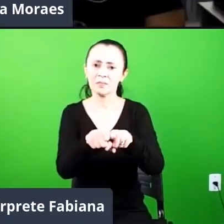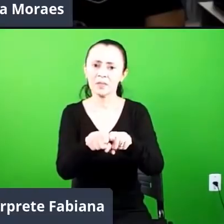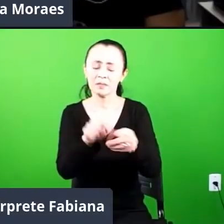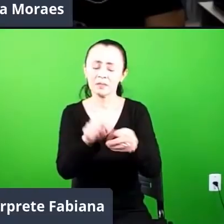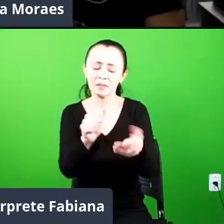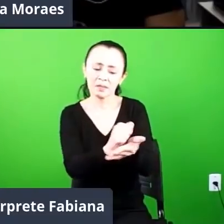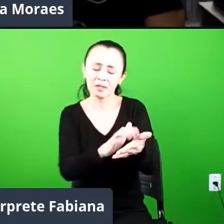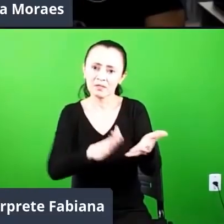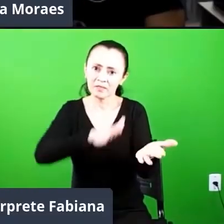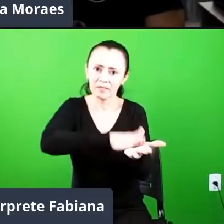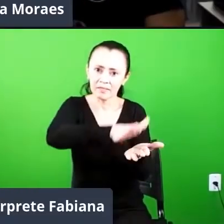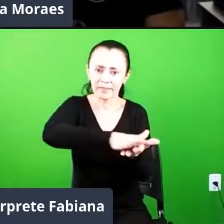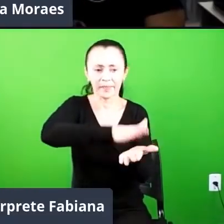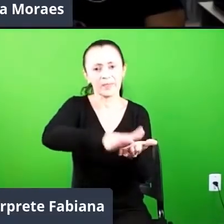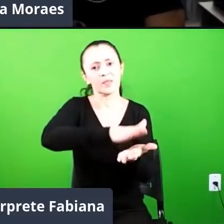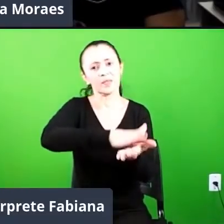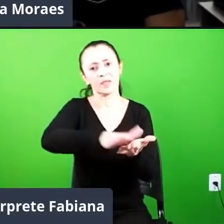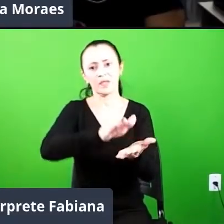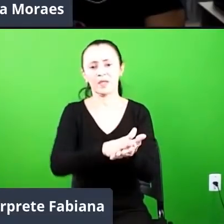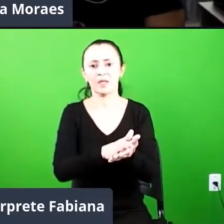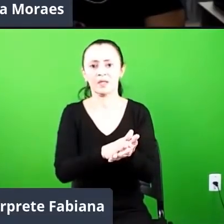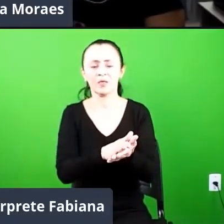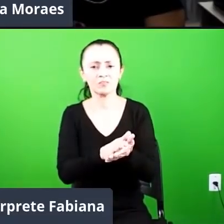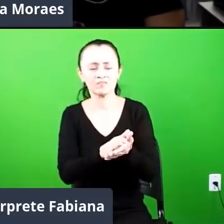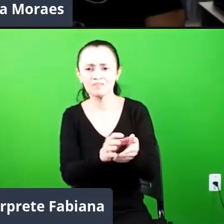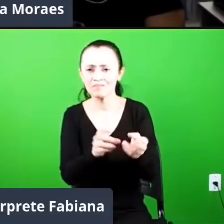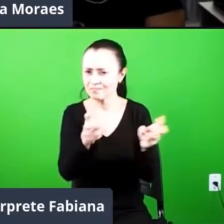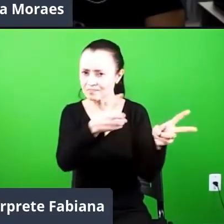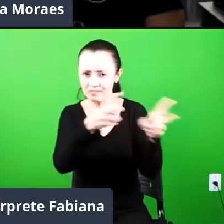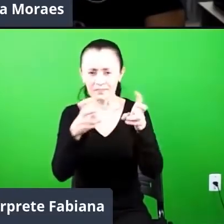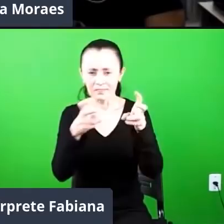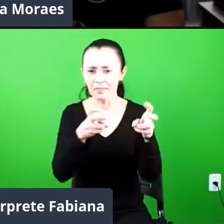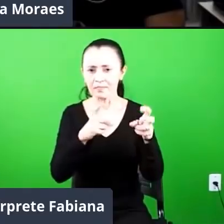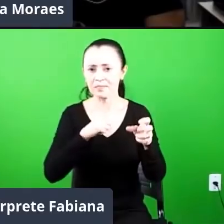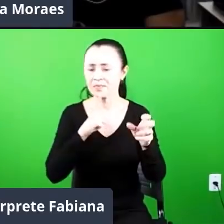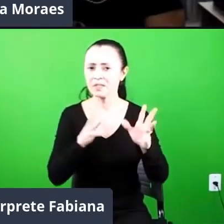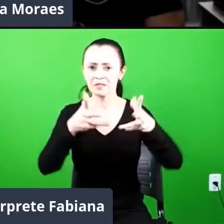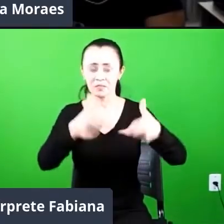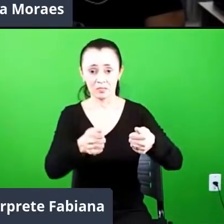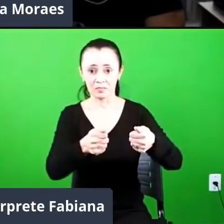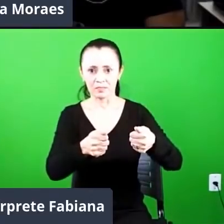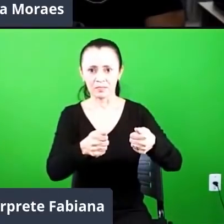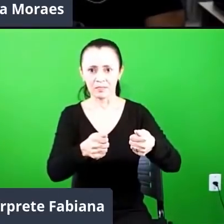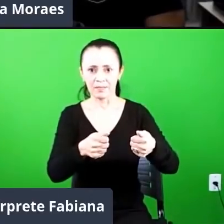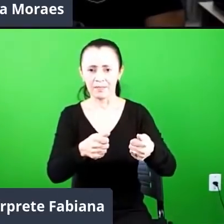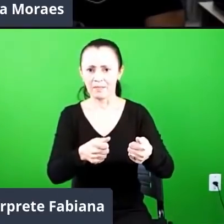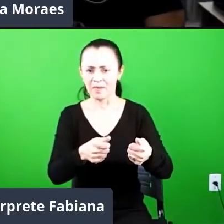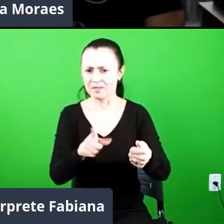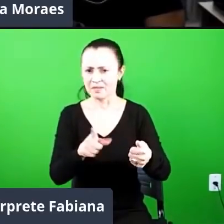impressos. Então, nós estamos utilizando de tudo um pouco nesse momento, né? Em momento algum, nós fomos preparados para